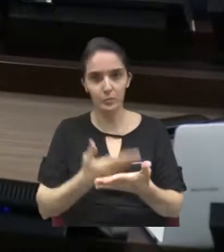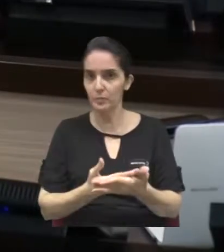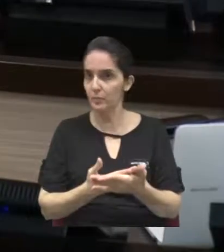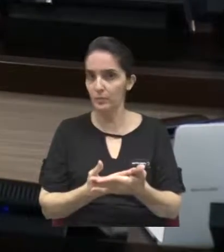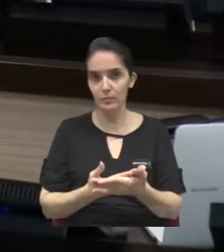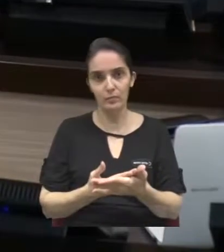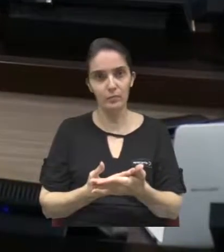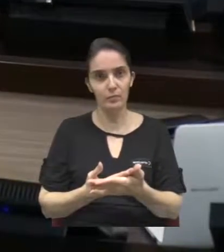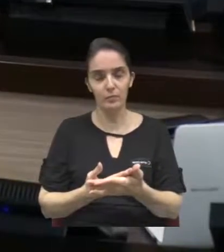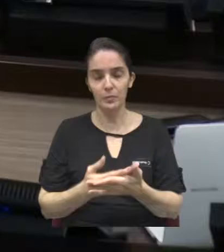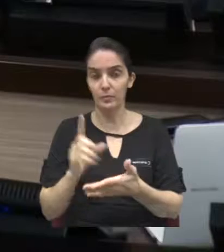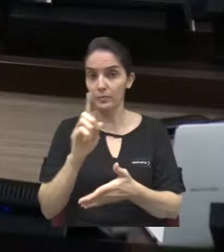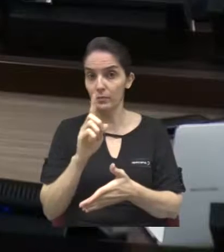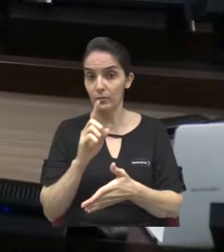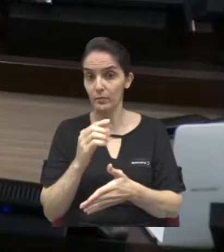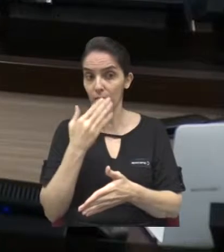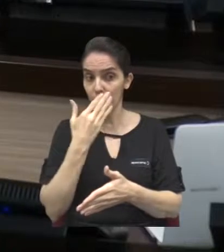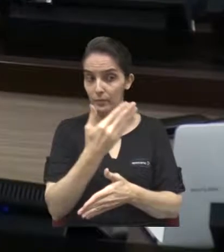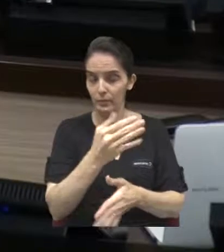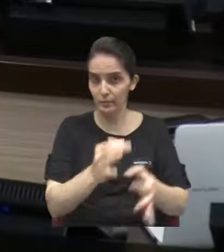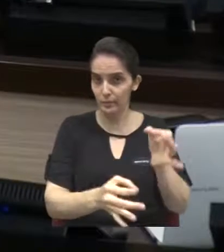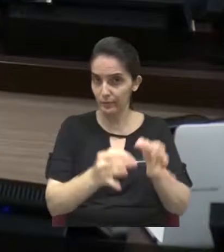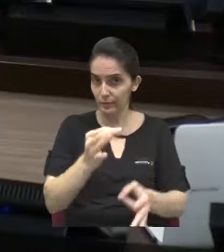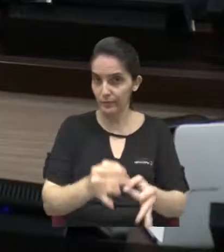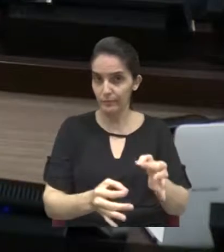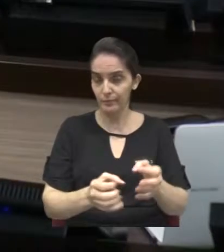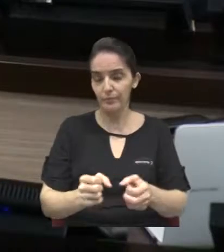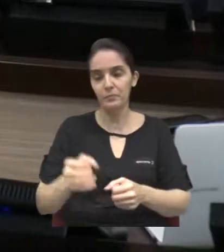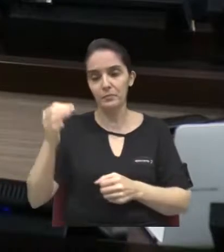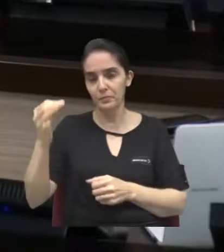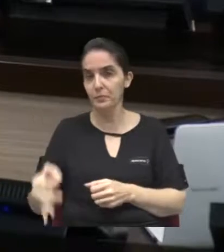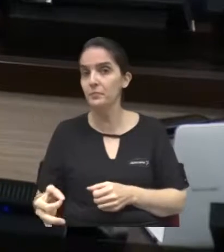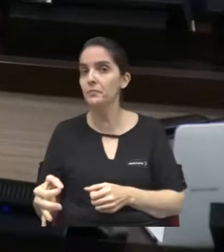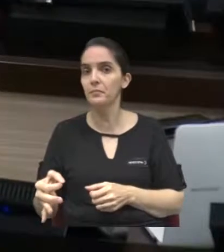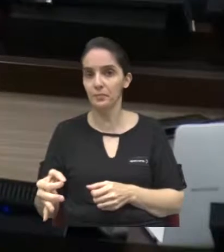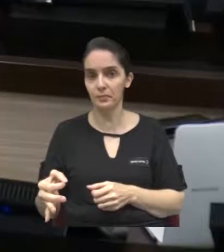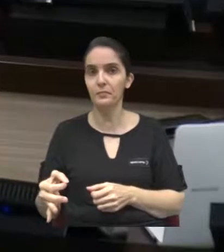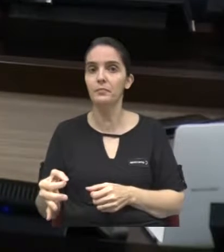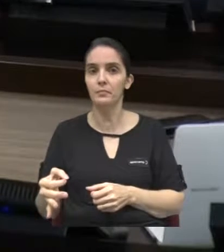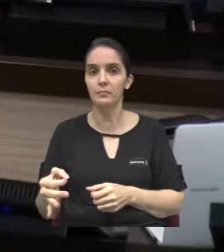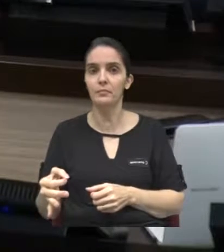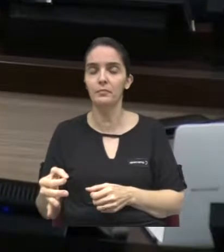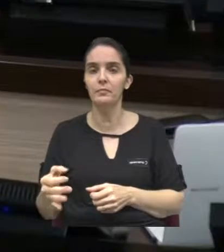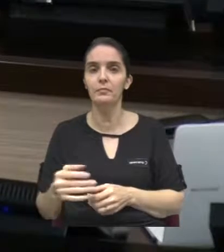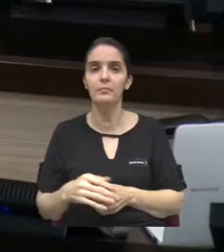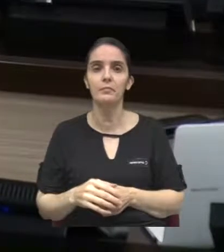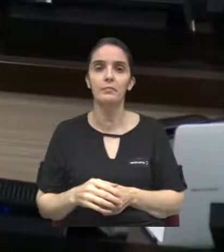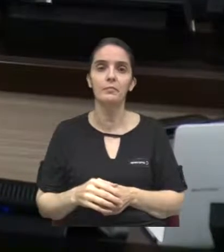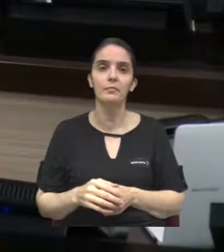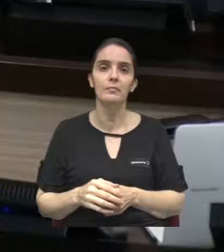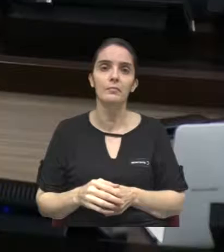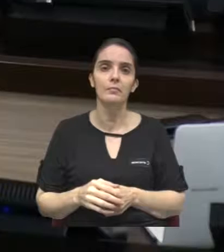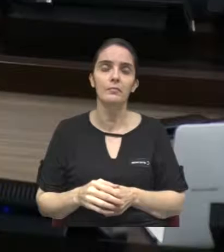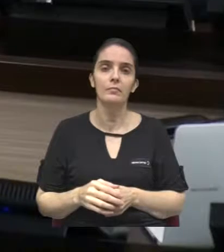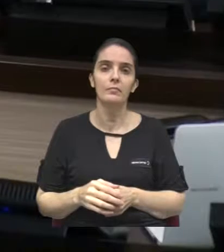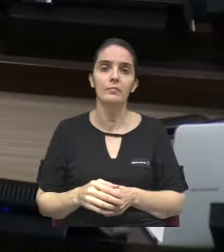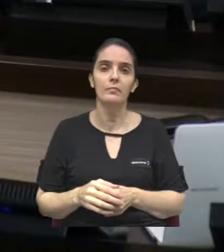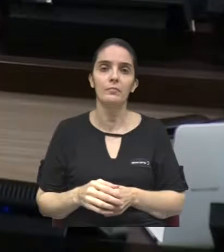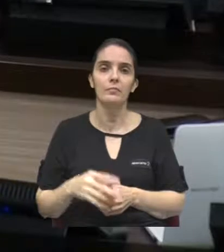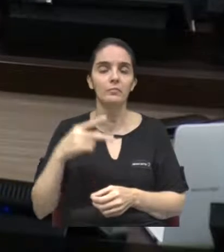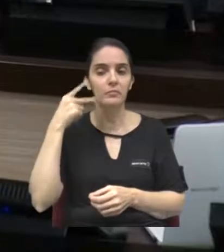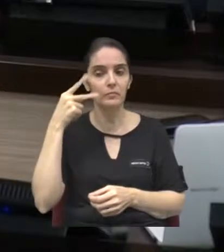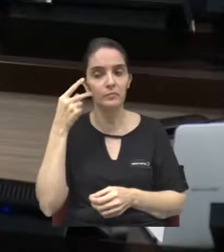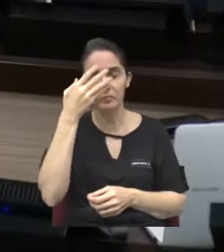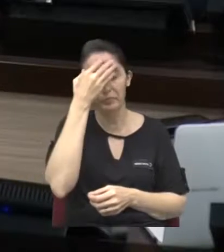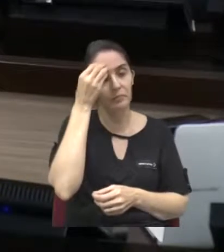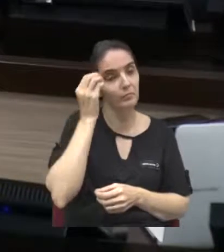situação, certamente seríamos voz esquecida, não ouvida nessa situação.